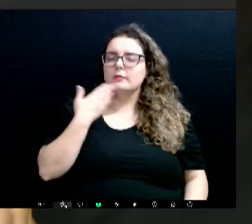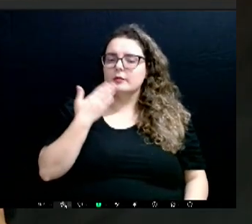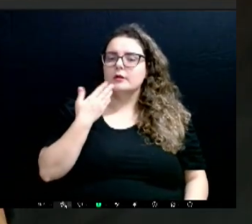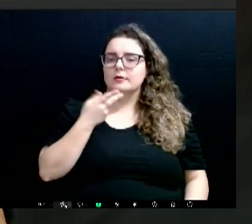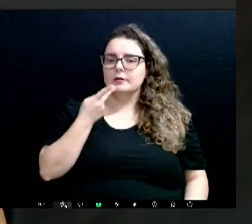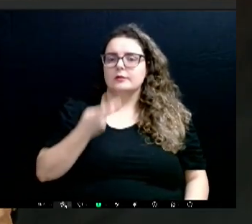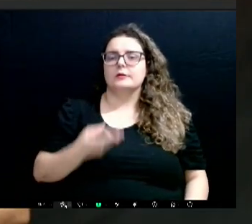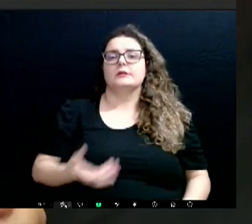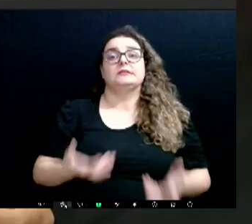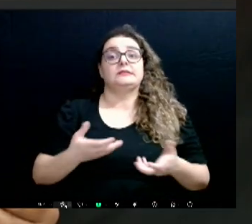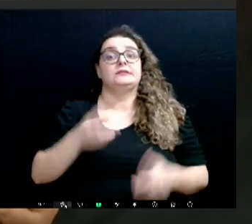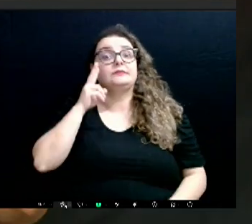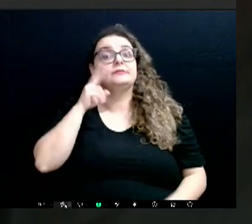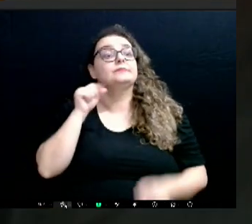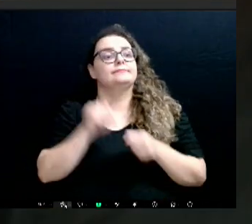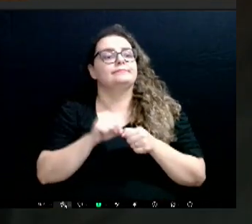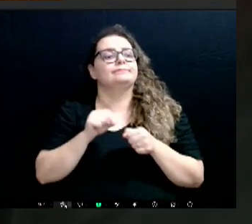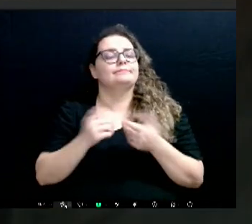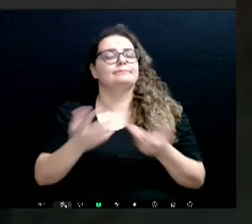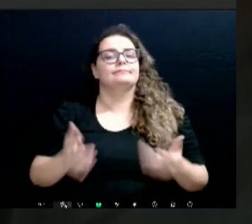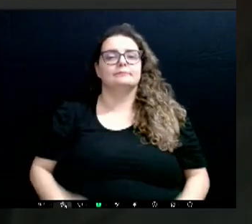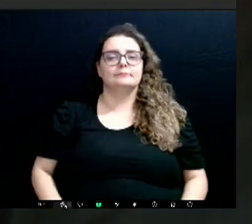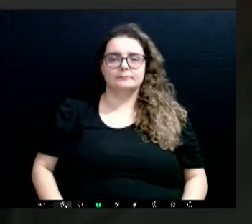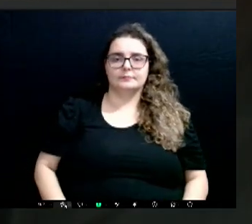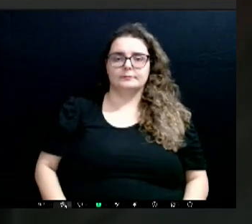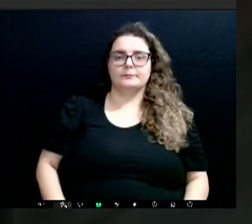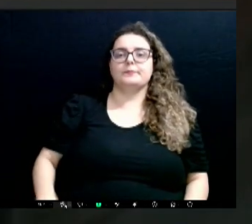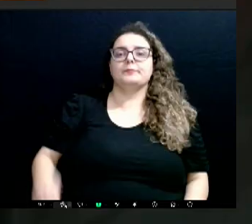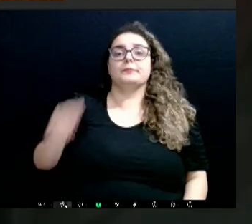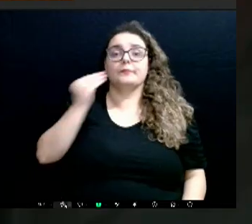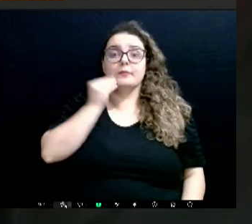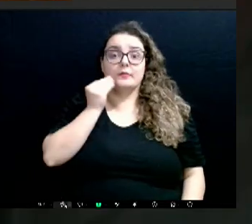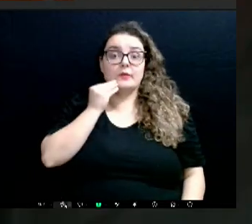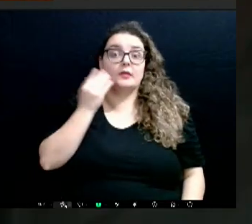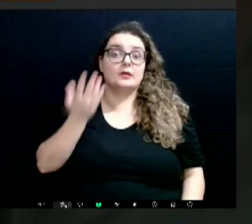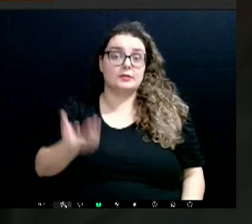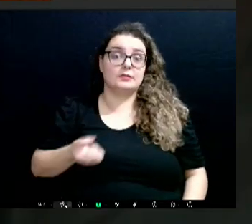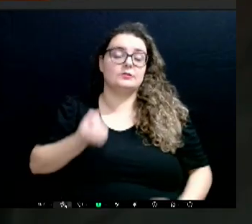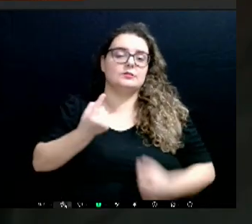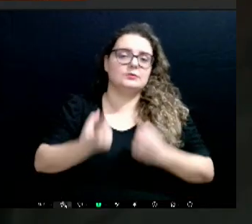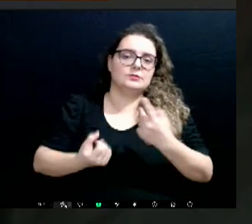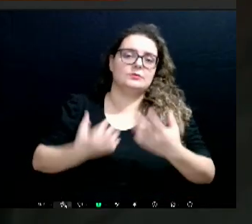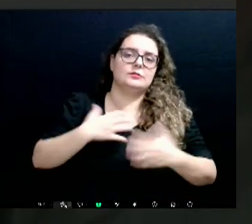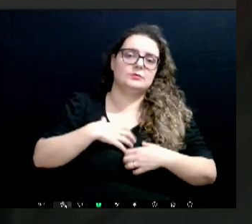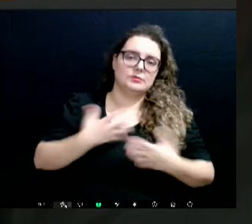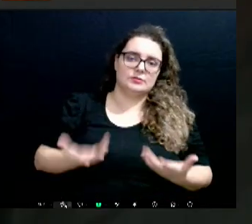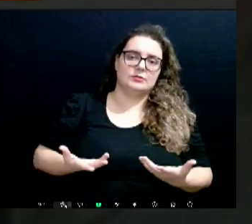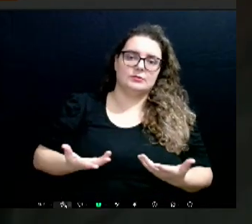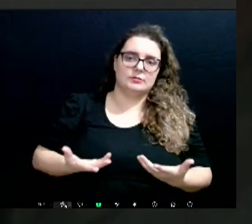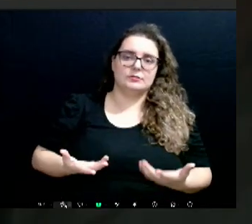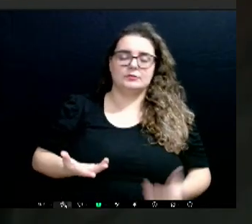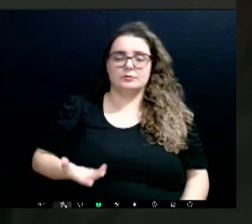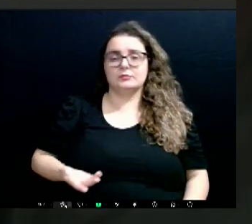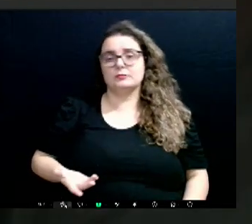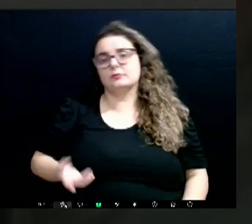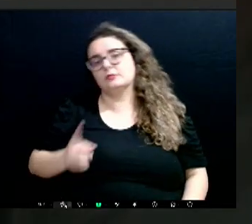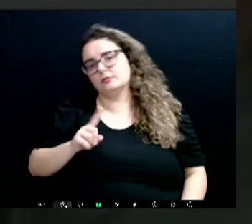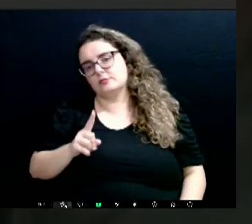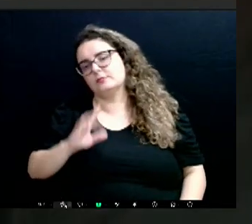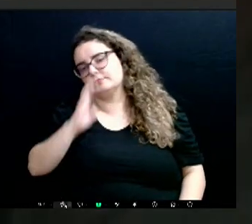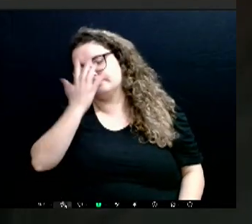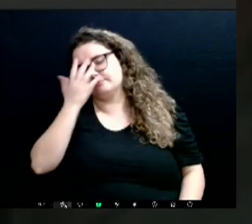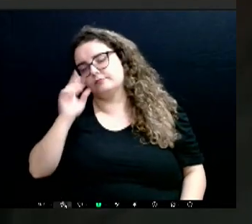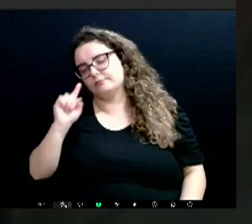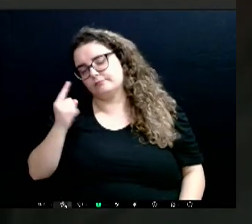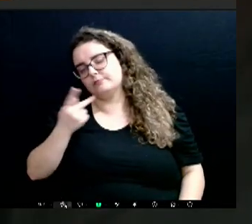fazer, né? Mas a gente tenta aí, de alguma forma, de um jeito ou de outro. Não vamos ser hipócrita aqui de dizer, né?